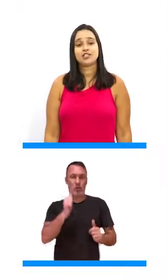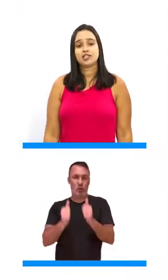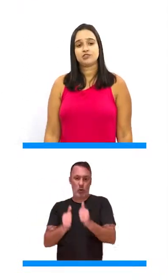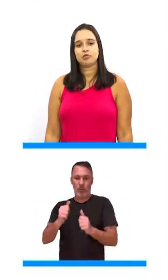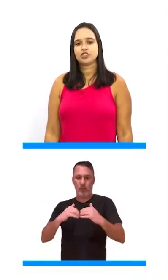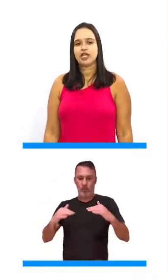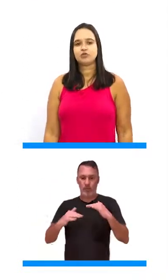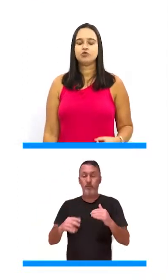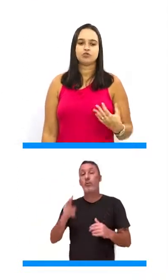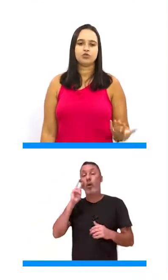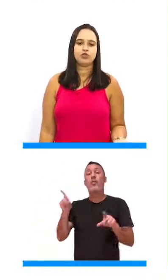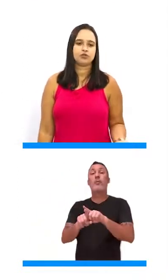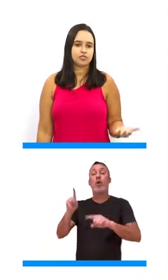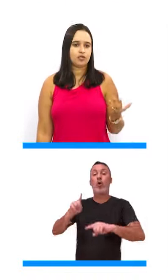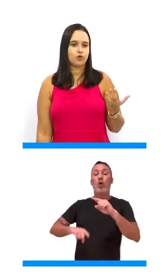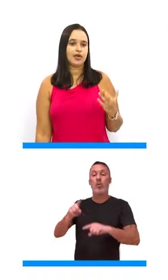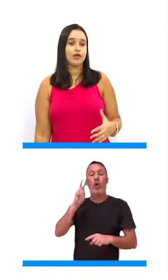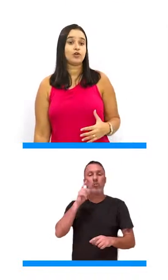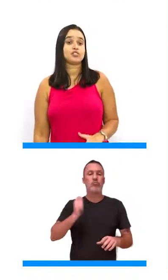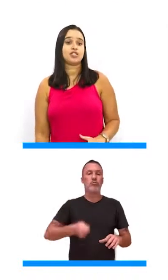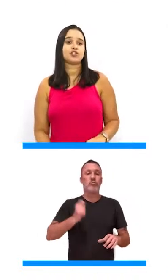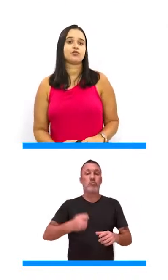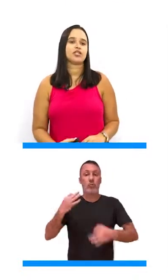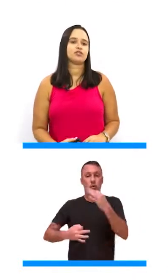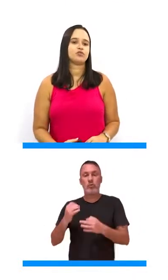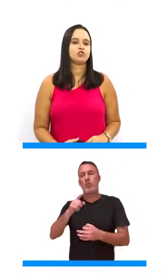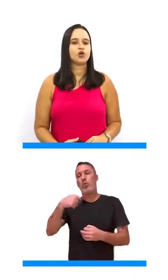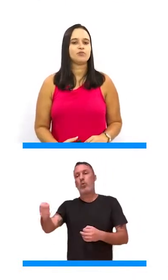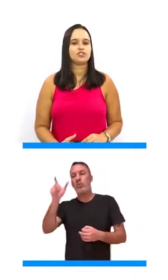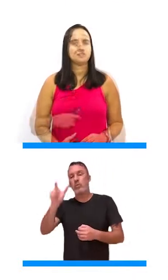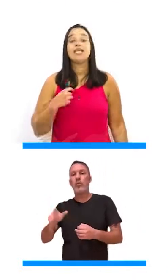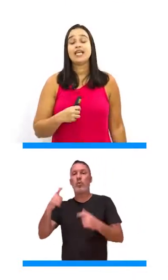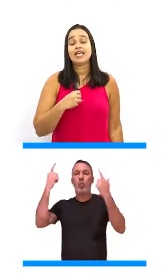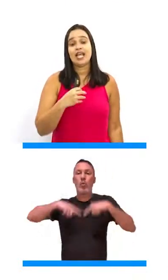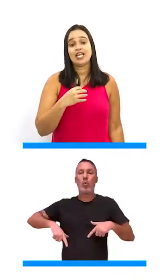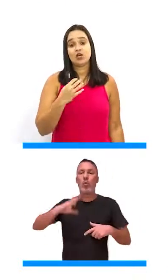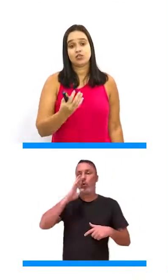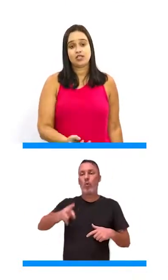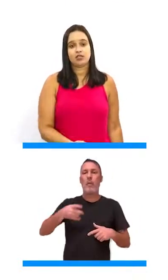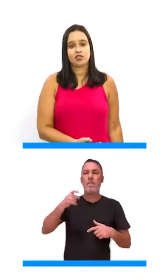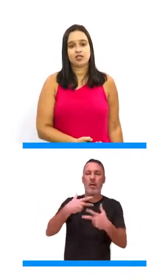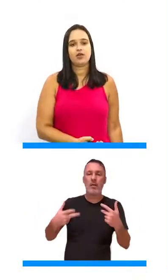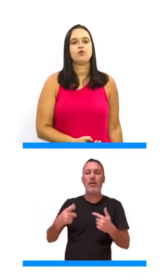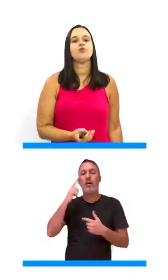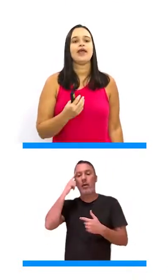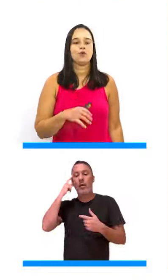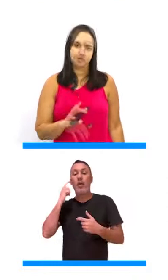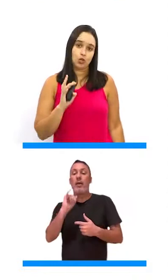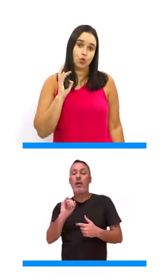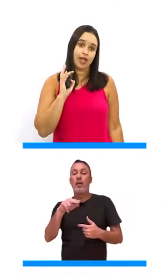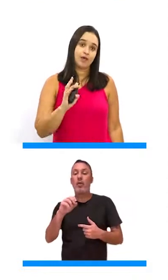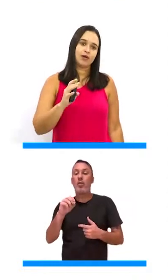E predicativo do objeto, o júri considerou o réu inocente da acusação de homicídio. Quem que é inocente, né? O